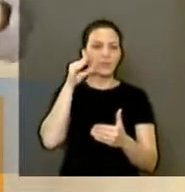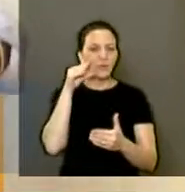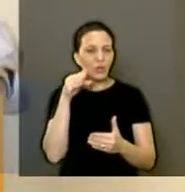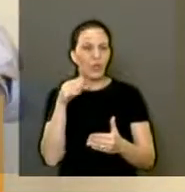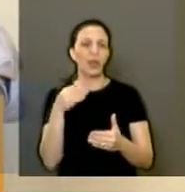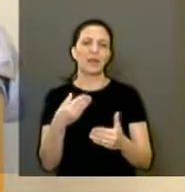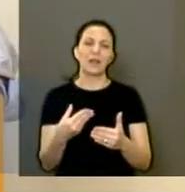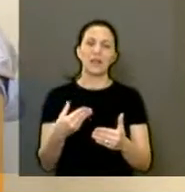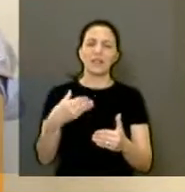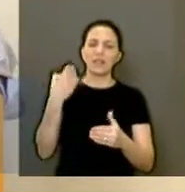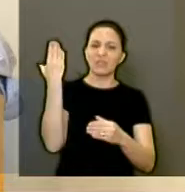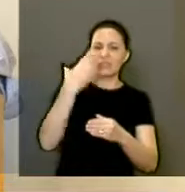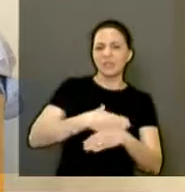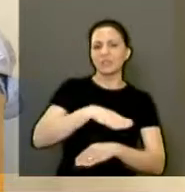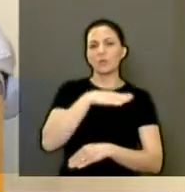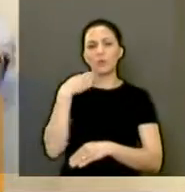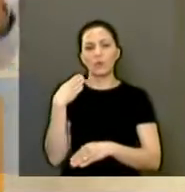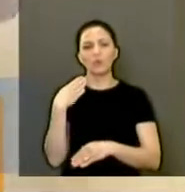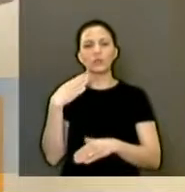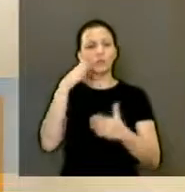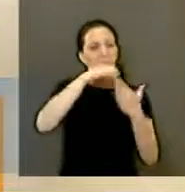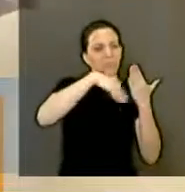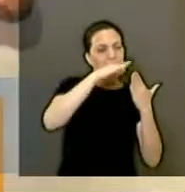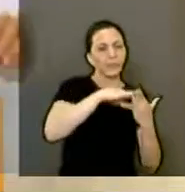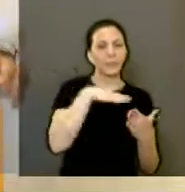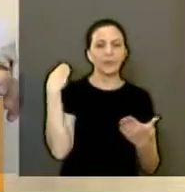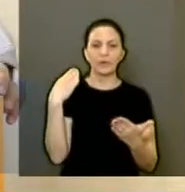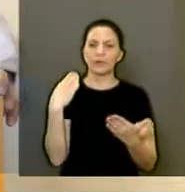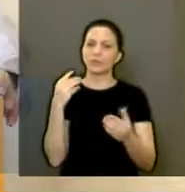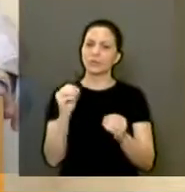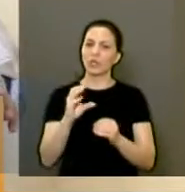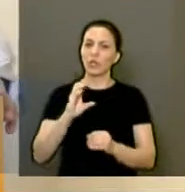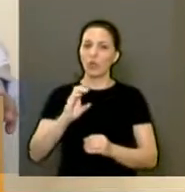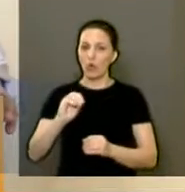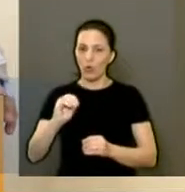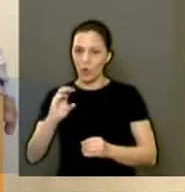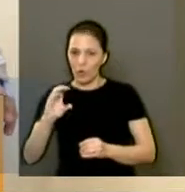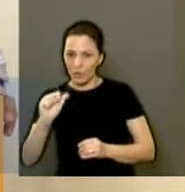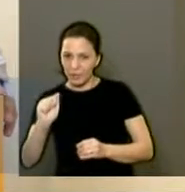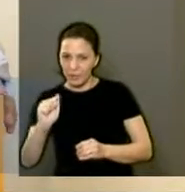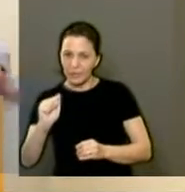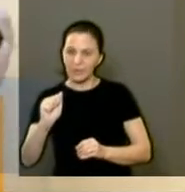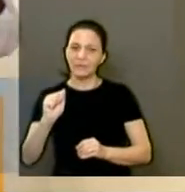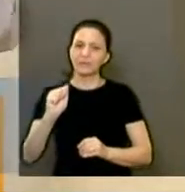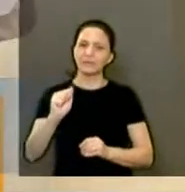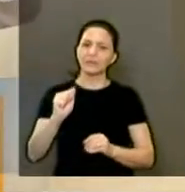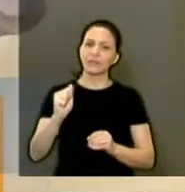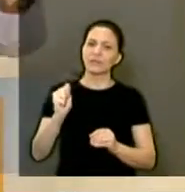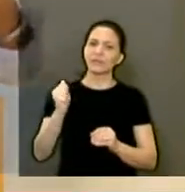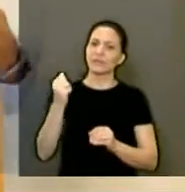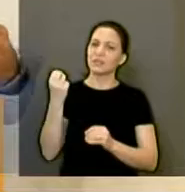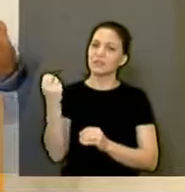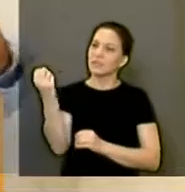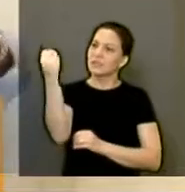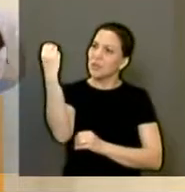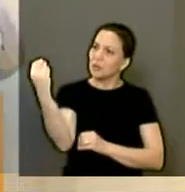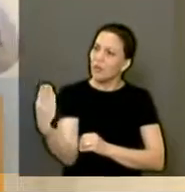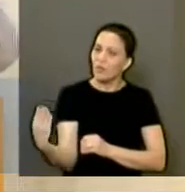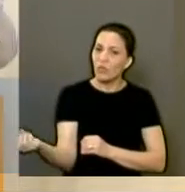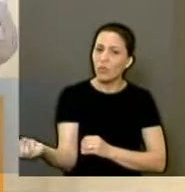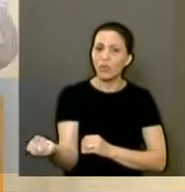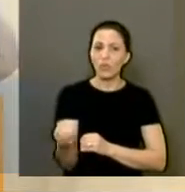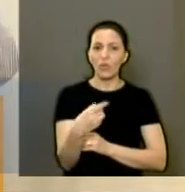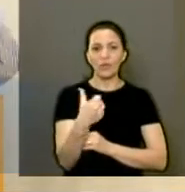lá no campo do indaiá o meu líder coca ferraz semáforos novos a cada